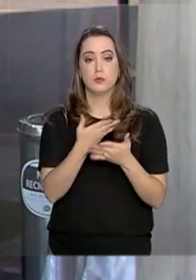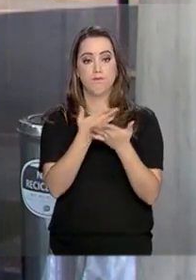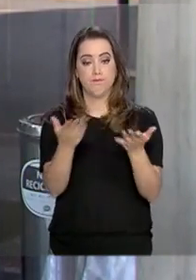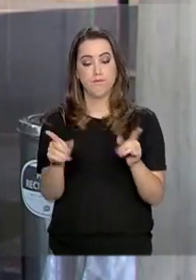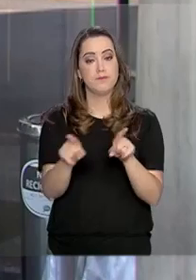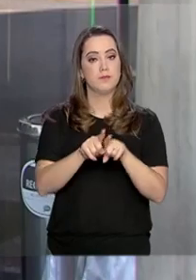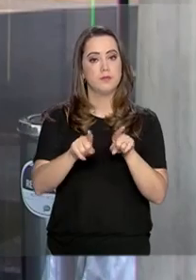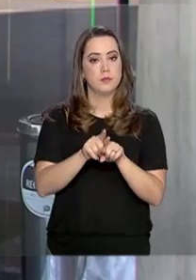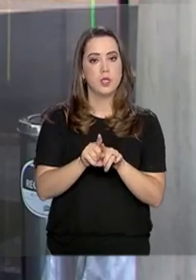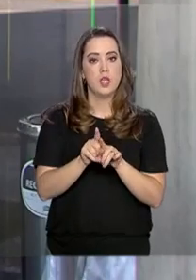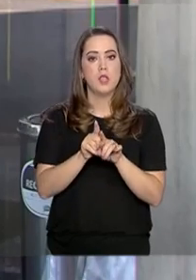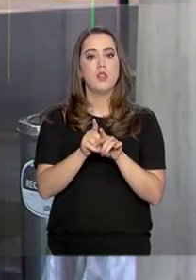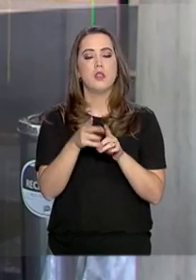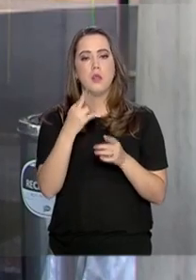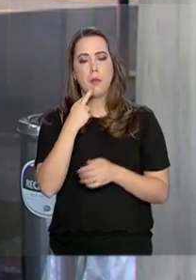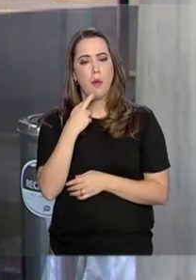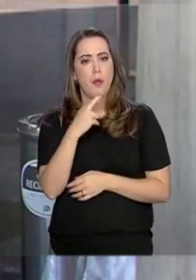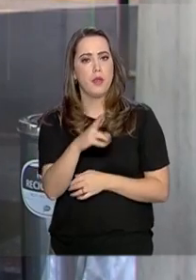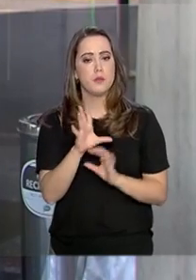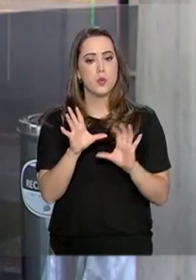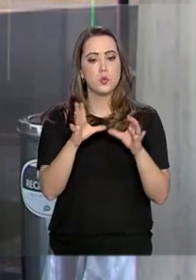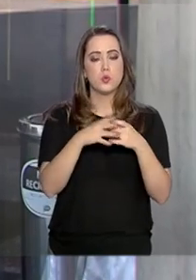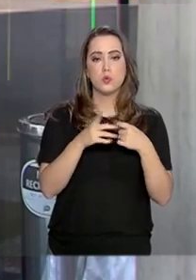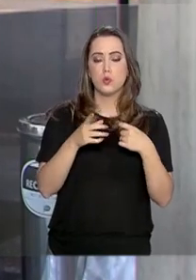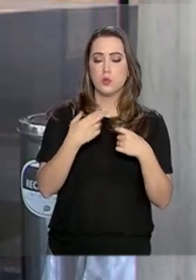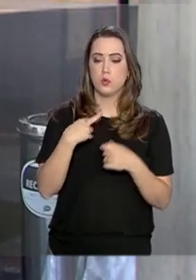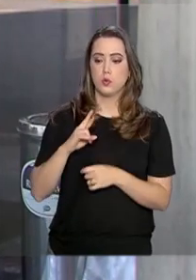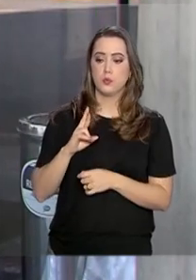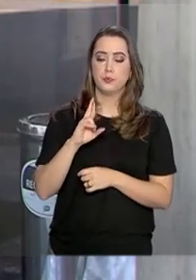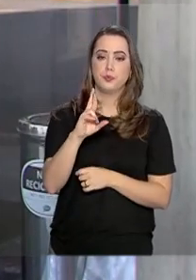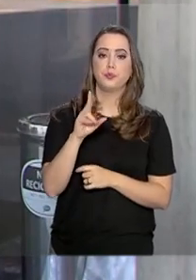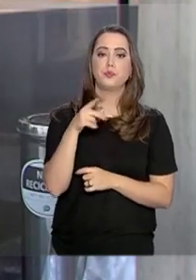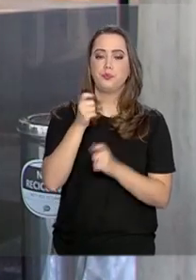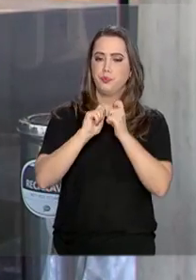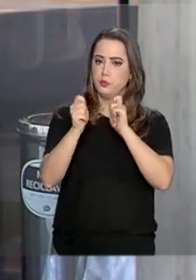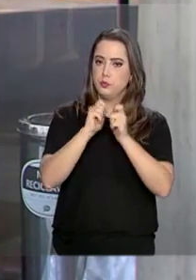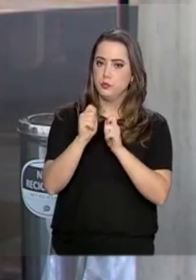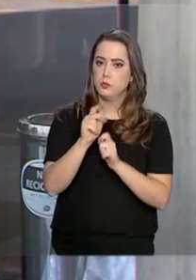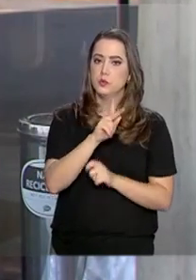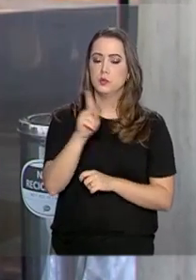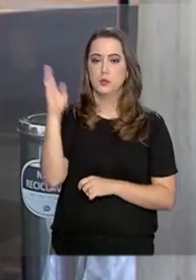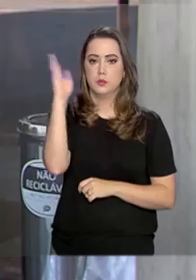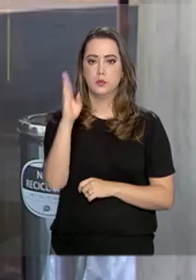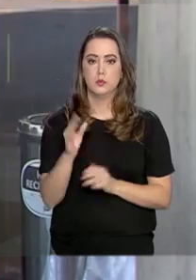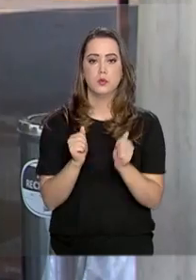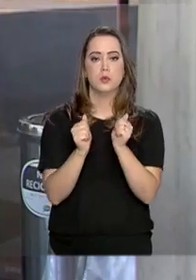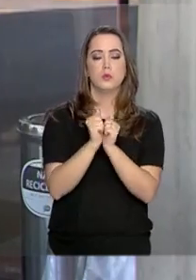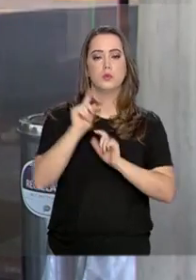e também com o briefing do porta-voz da Presidência da República.